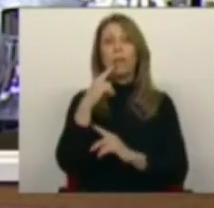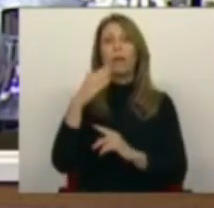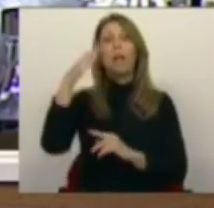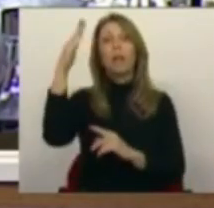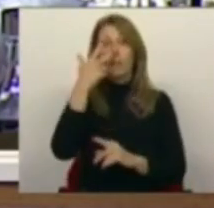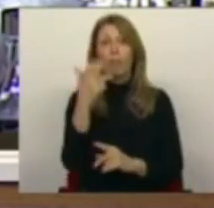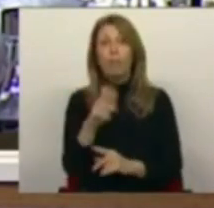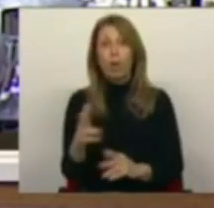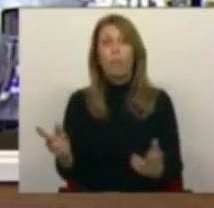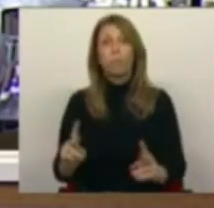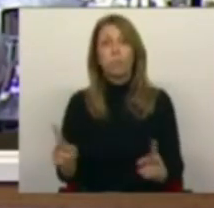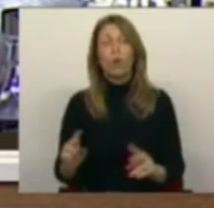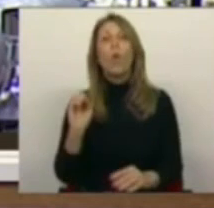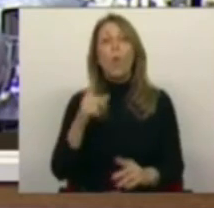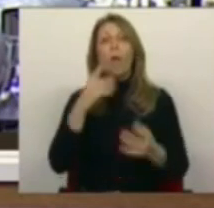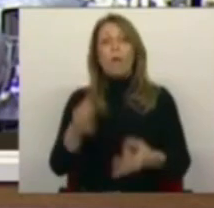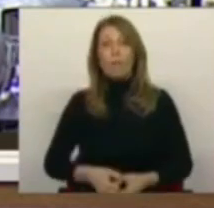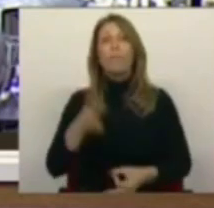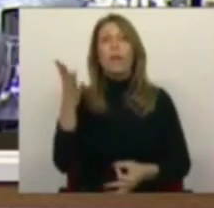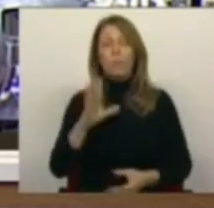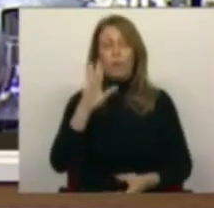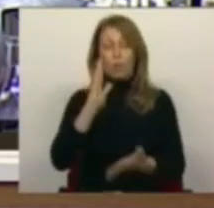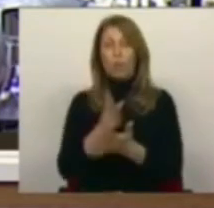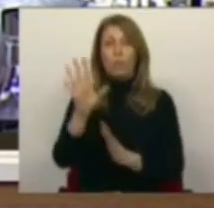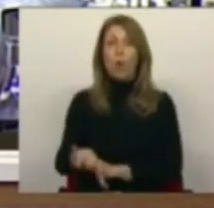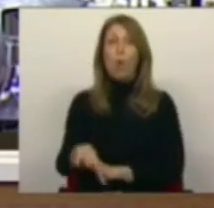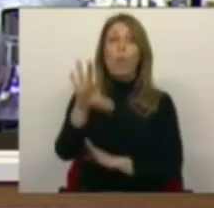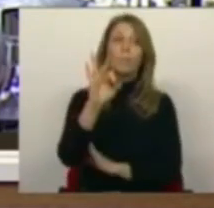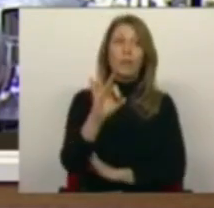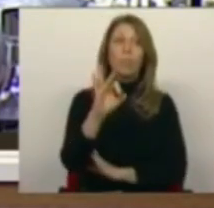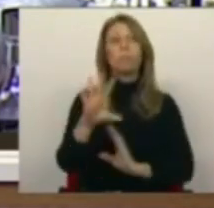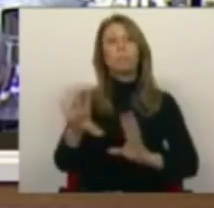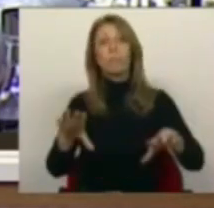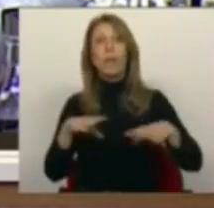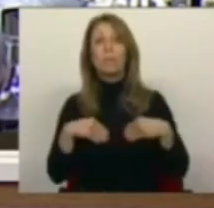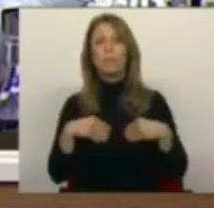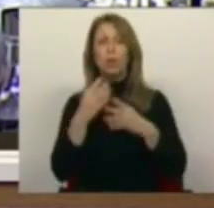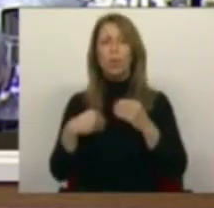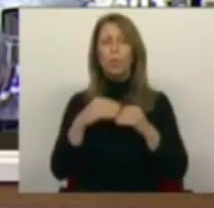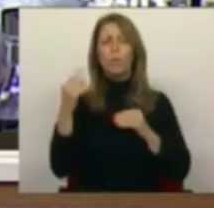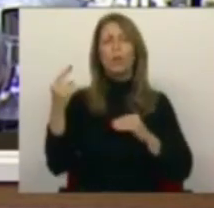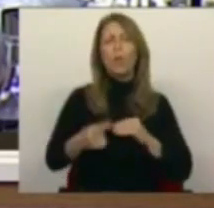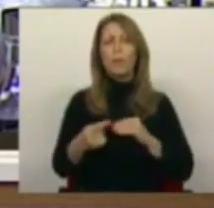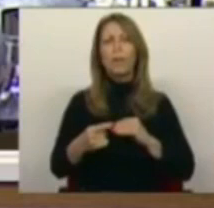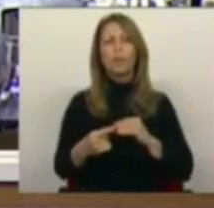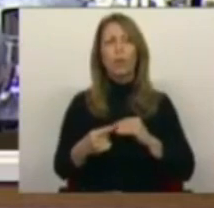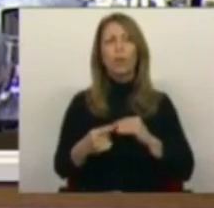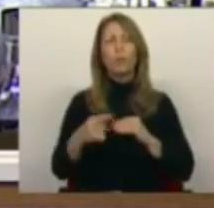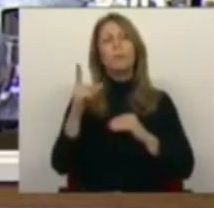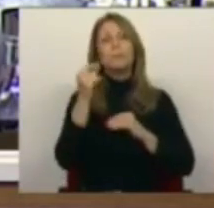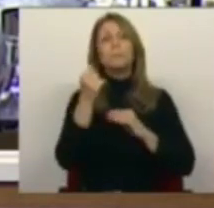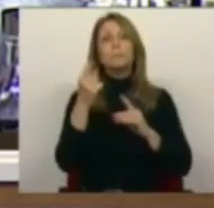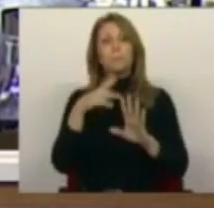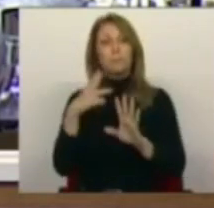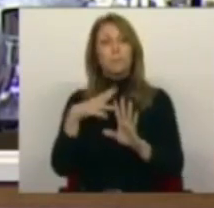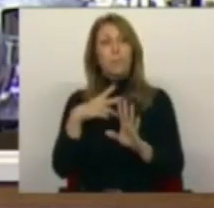reforma? Ou vão finalmente, quinta e última opção, finalmente admitir um complemento obrigatório de capitalização,